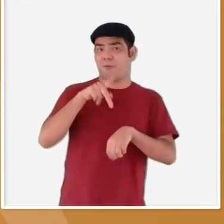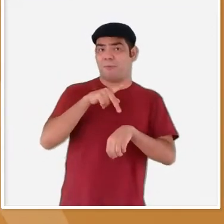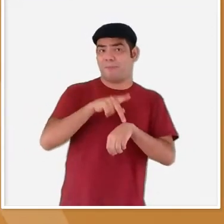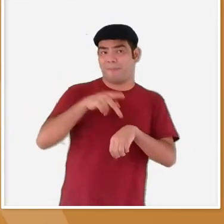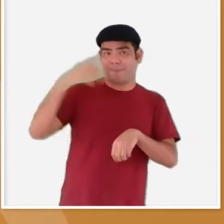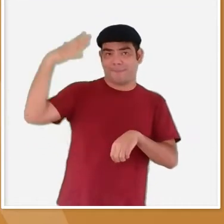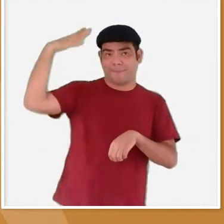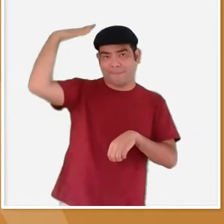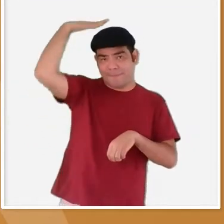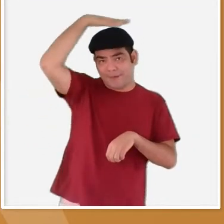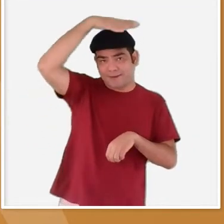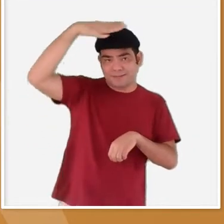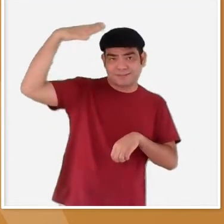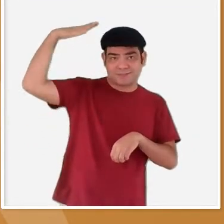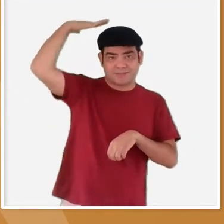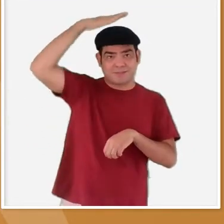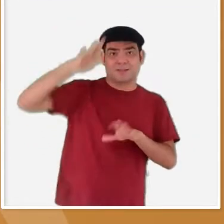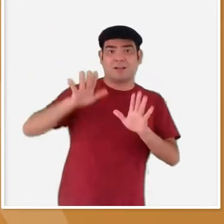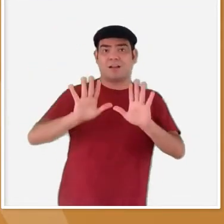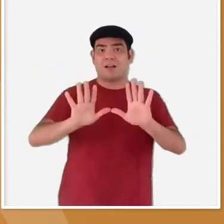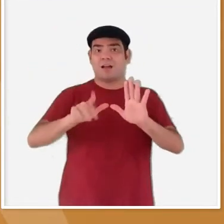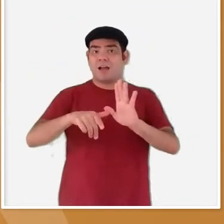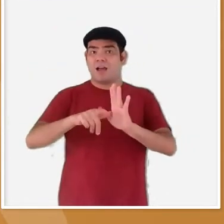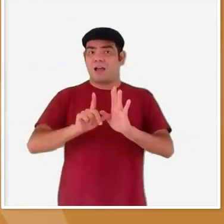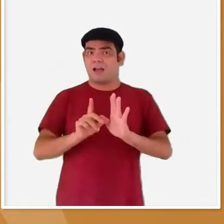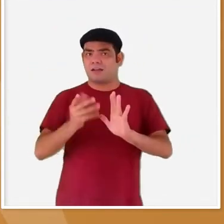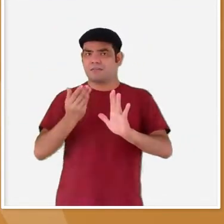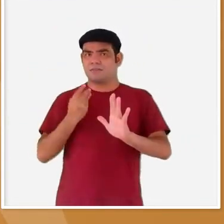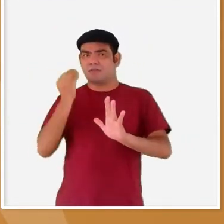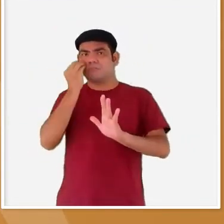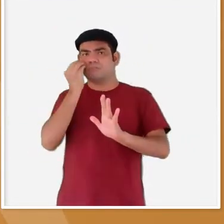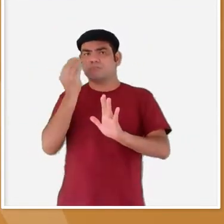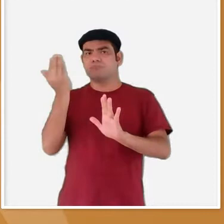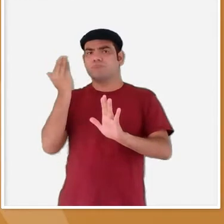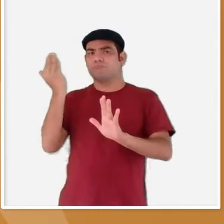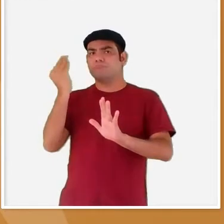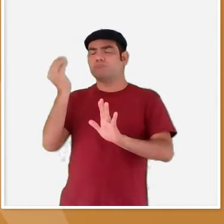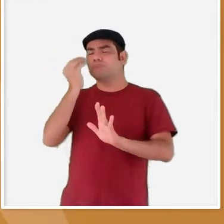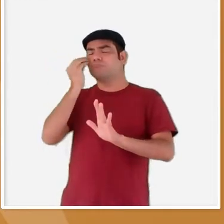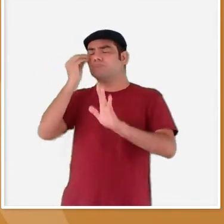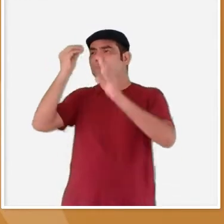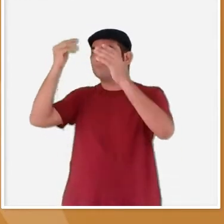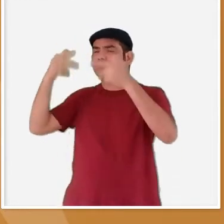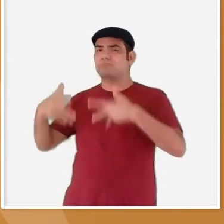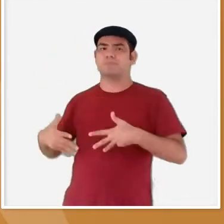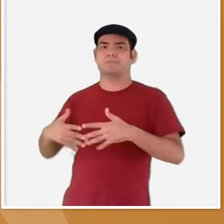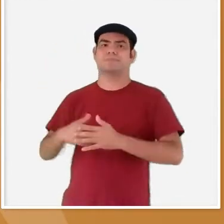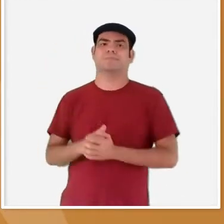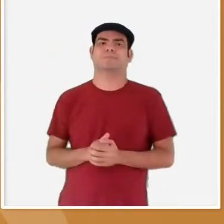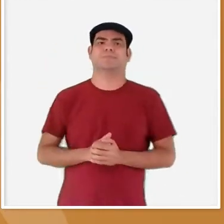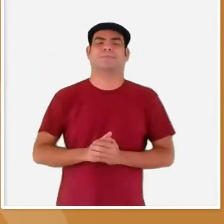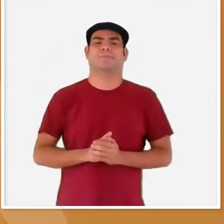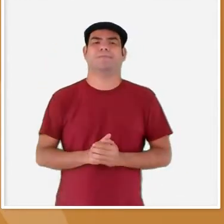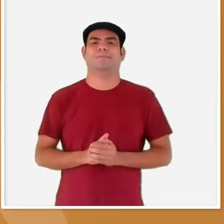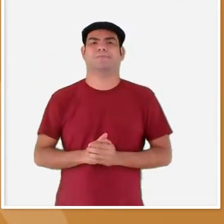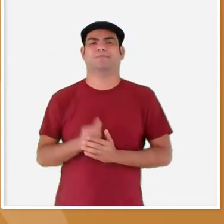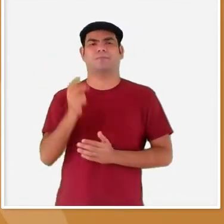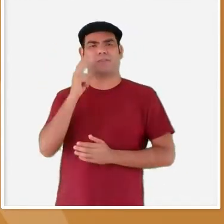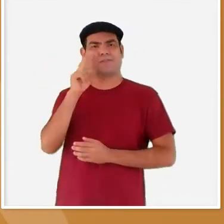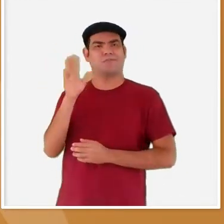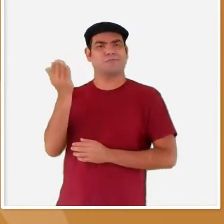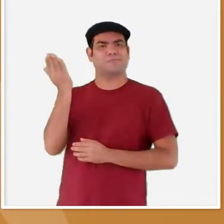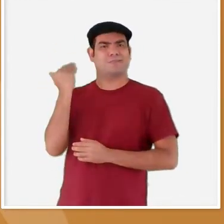pequena revisão sobre o que nós abordamos nas últimas aulas. Vamos lá. Nós vimos na semana passada sobre a América do Sul,